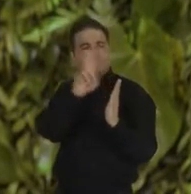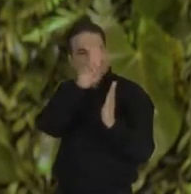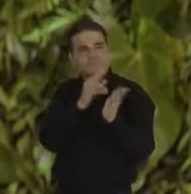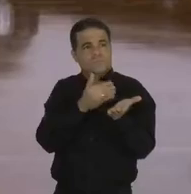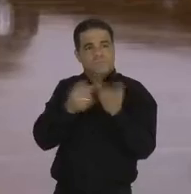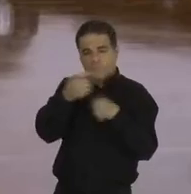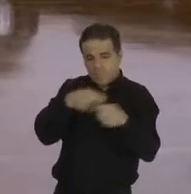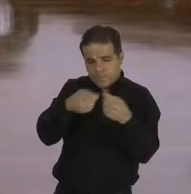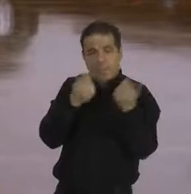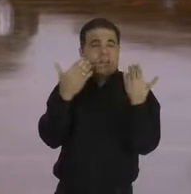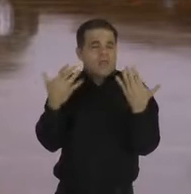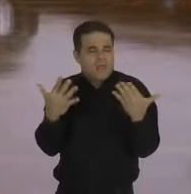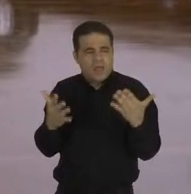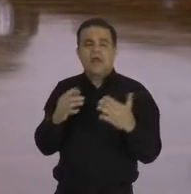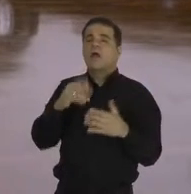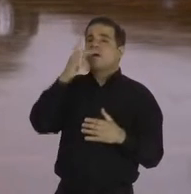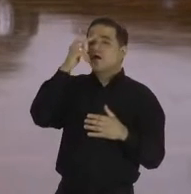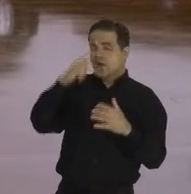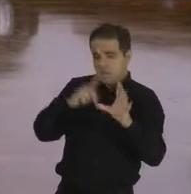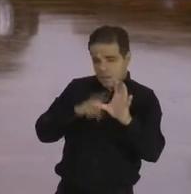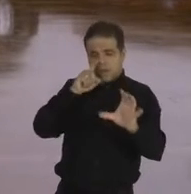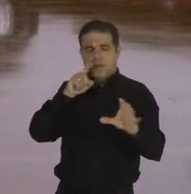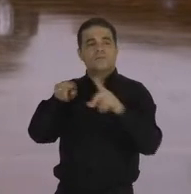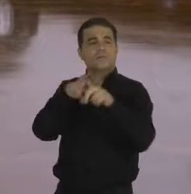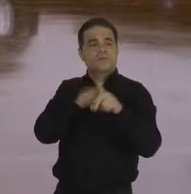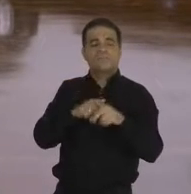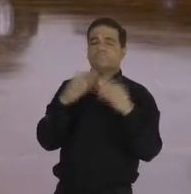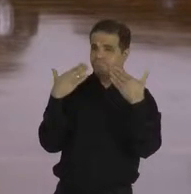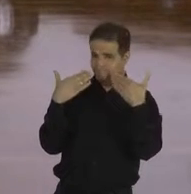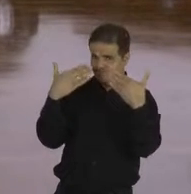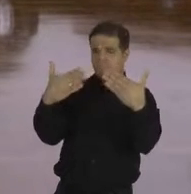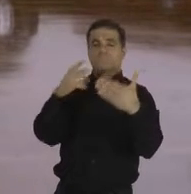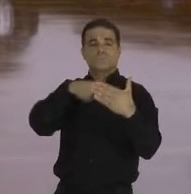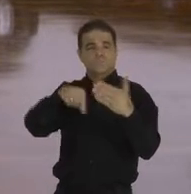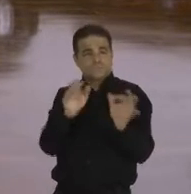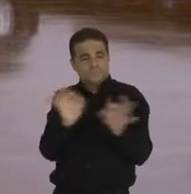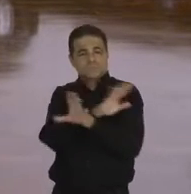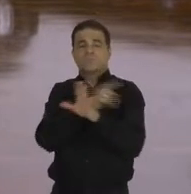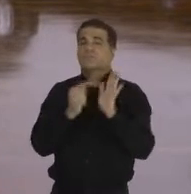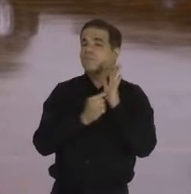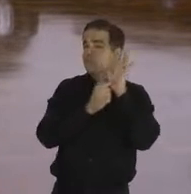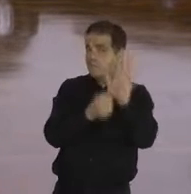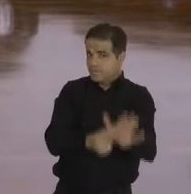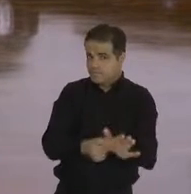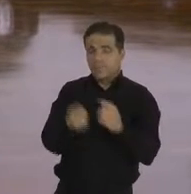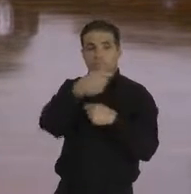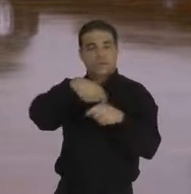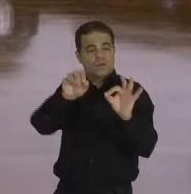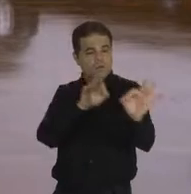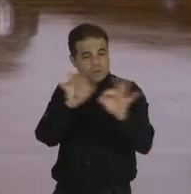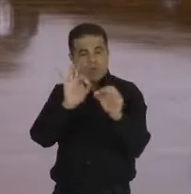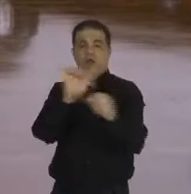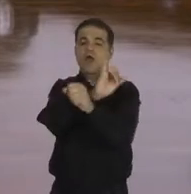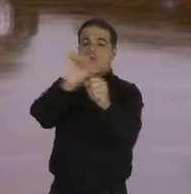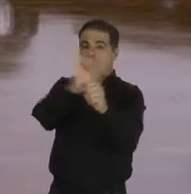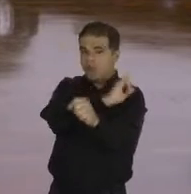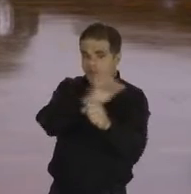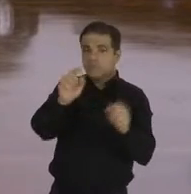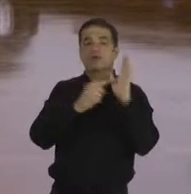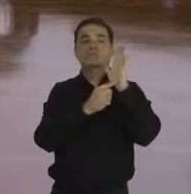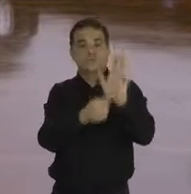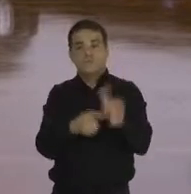comerciais leves tanto para autônomo contra frotista nós acabamos de revelar tudo isso no nosso plano estratégico